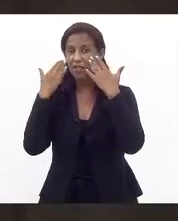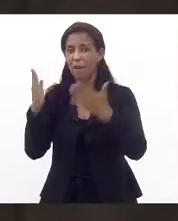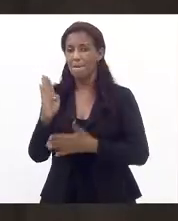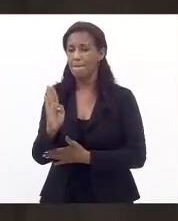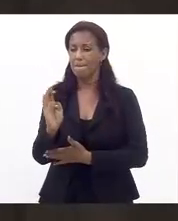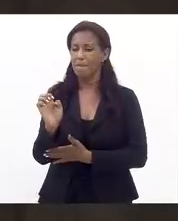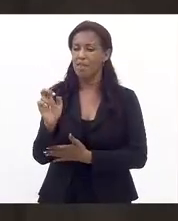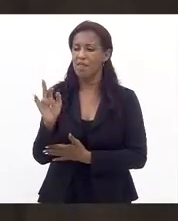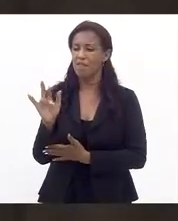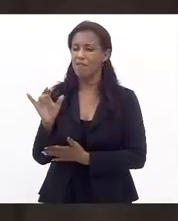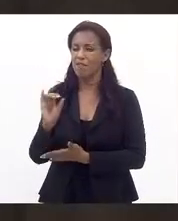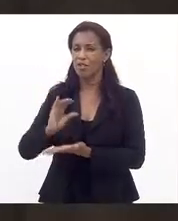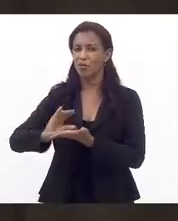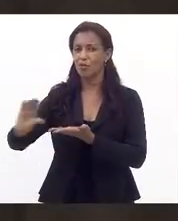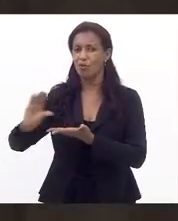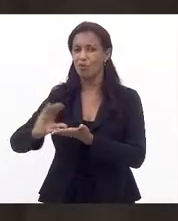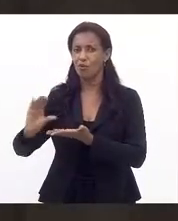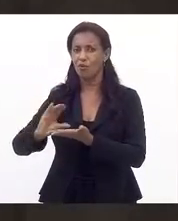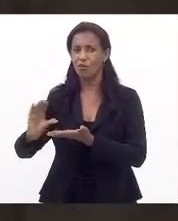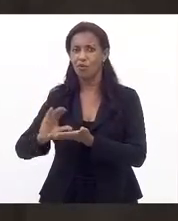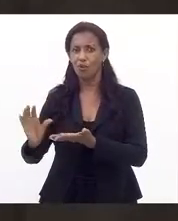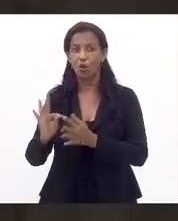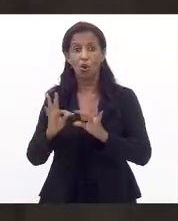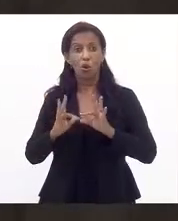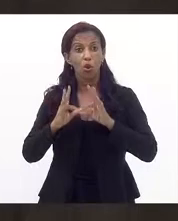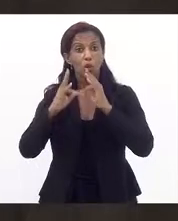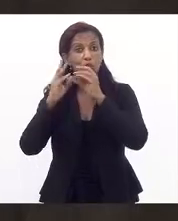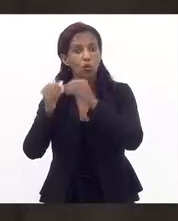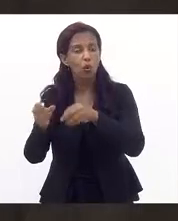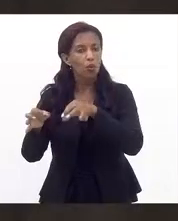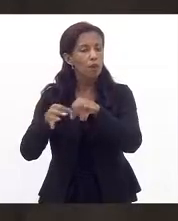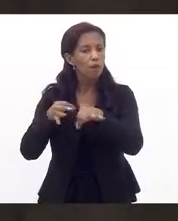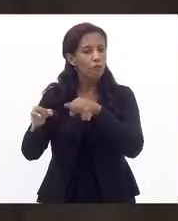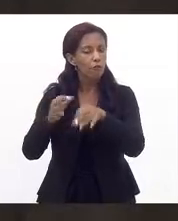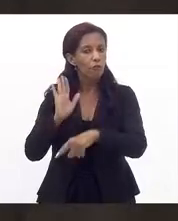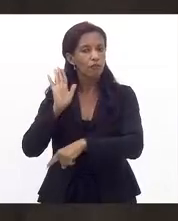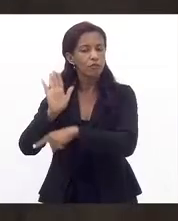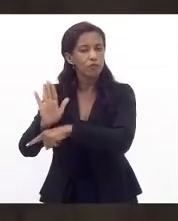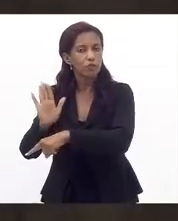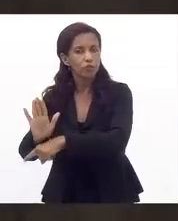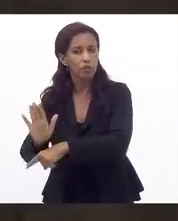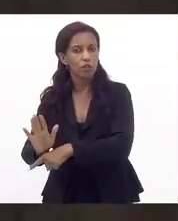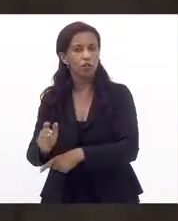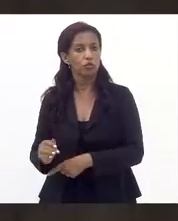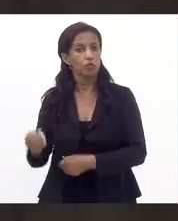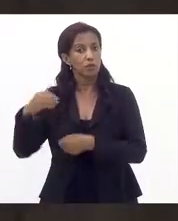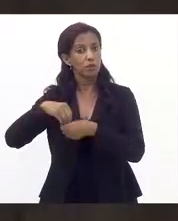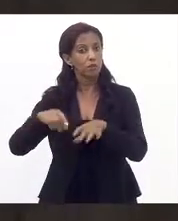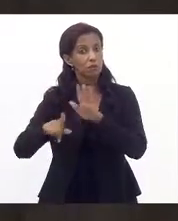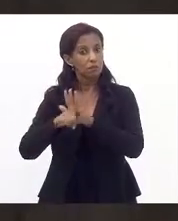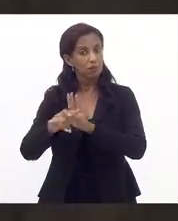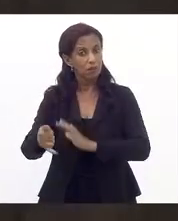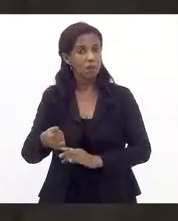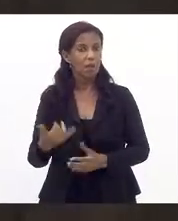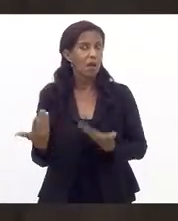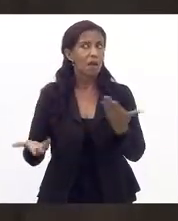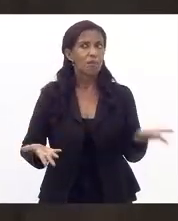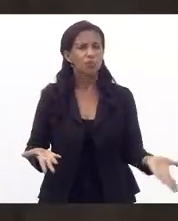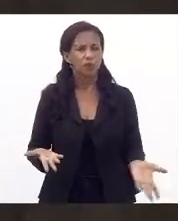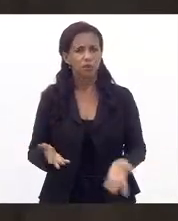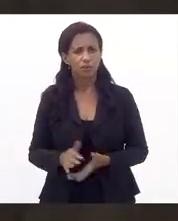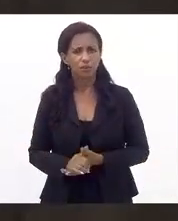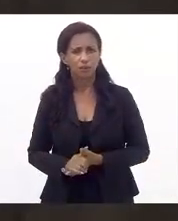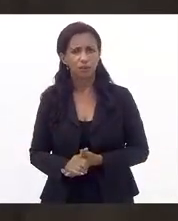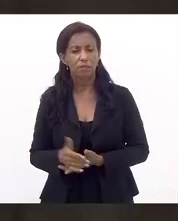benefício Previdenciário ou de incluiria toda qualquer forma de benefício Previdenciário previsto na lei previdenciária ela mais qual